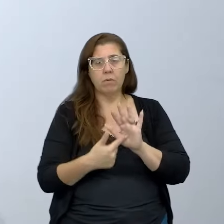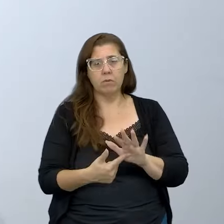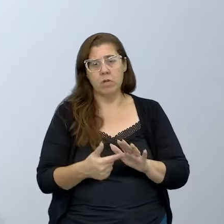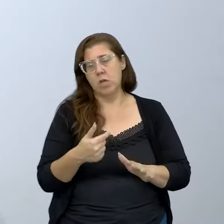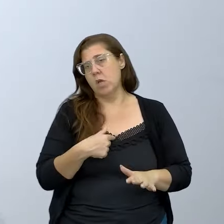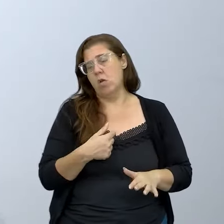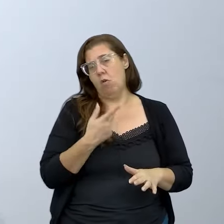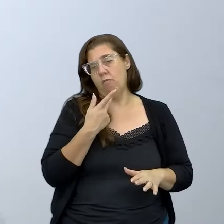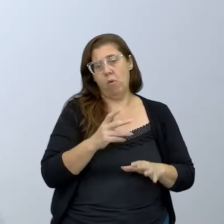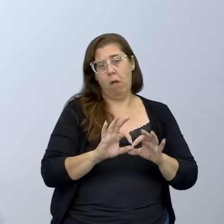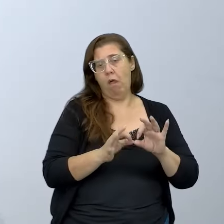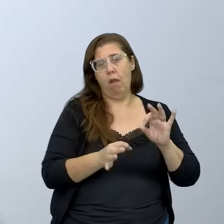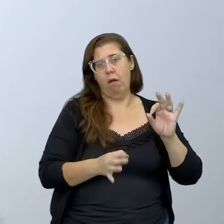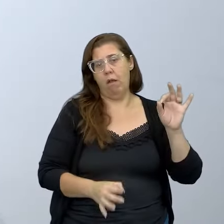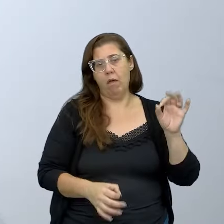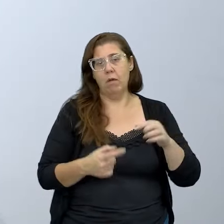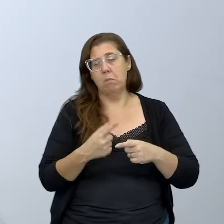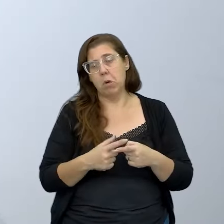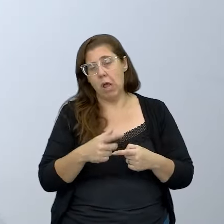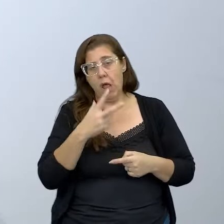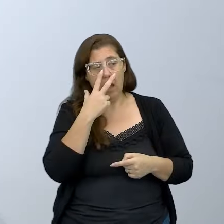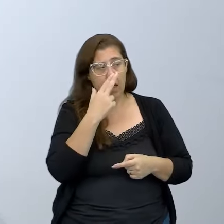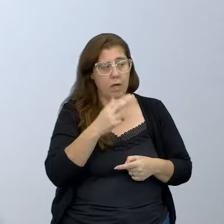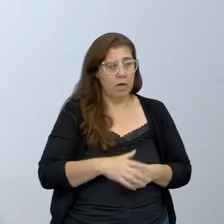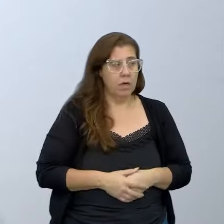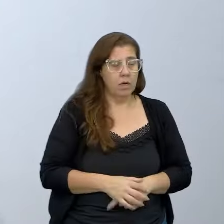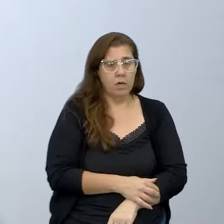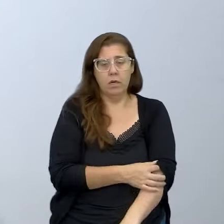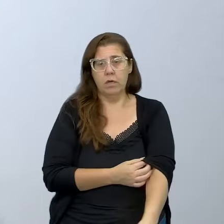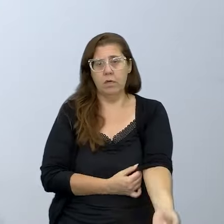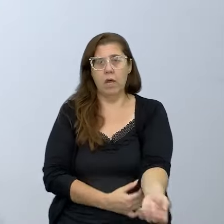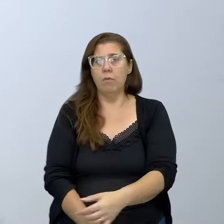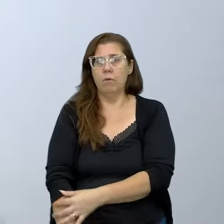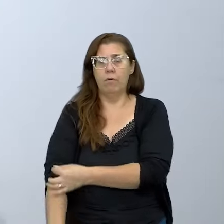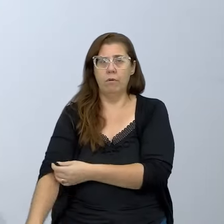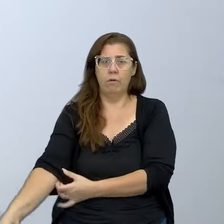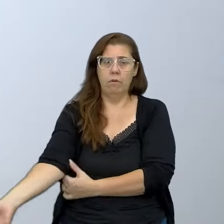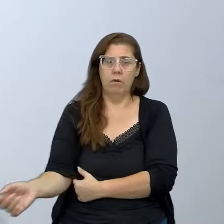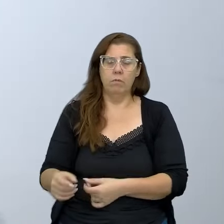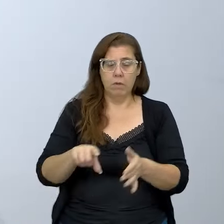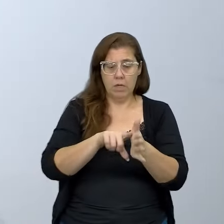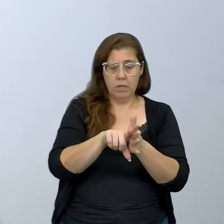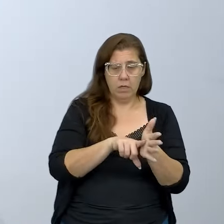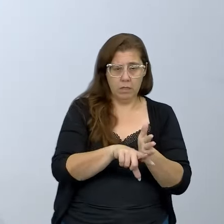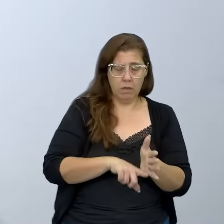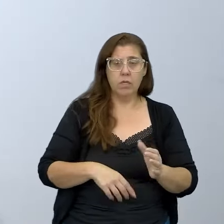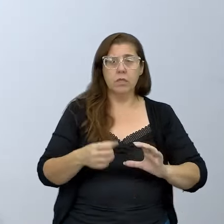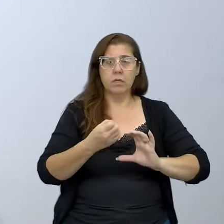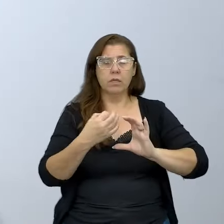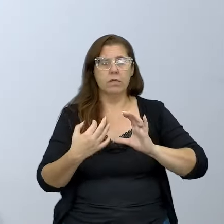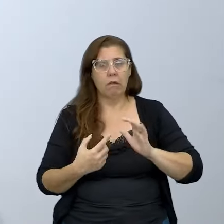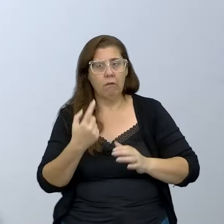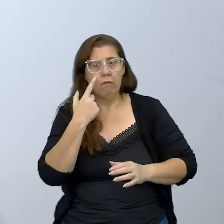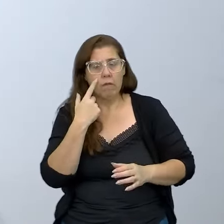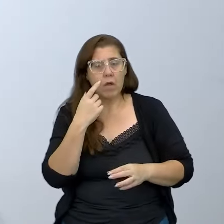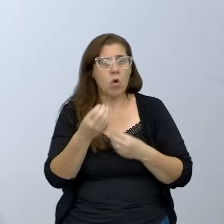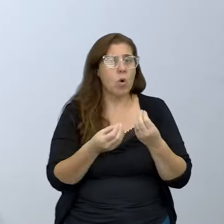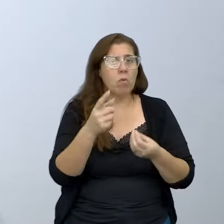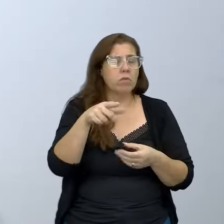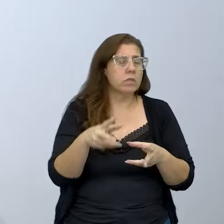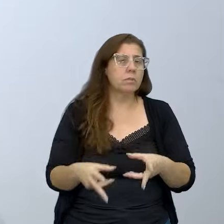não vou até me estender muito, porque eu acho que seria muito legal que vocês pudessem pesquisar esses elementos de risco e ver como